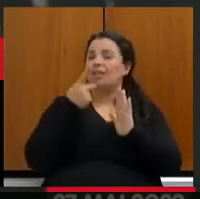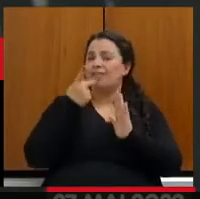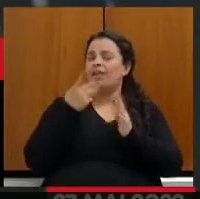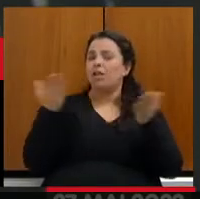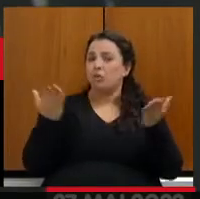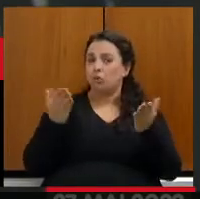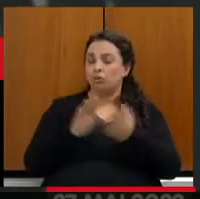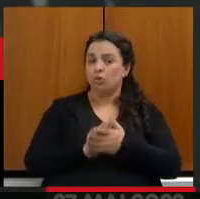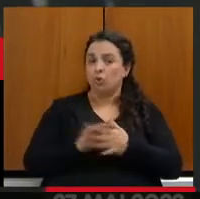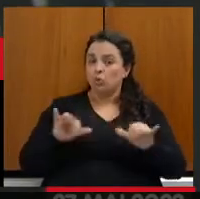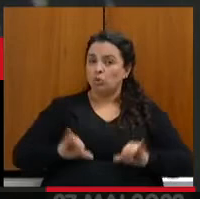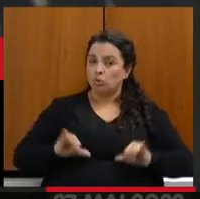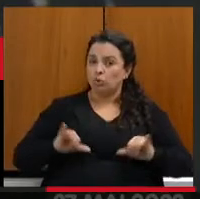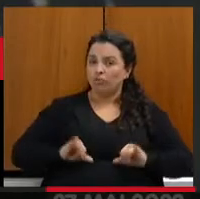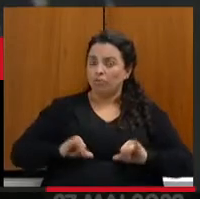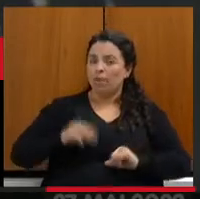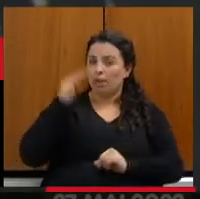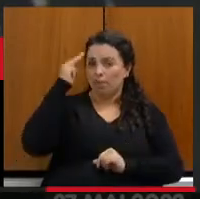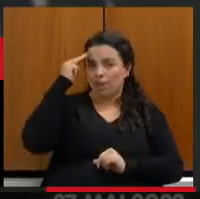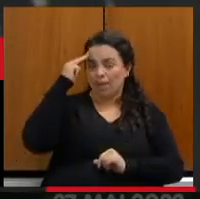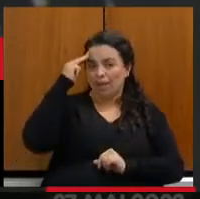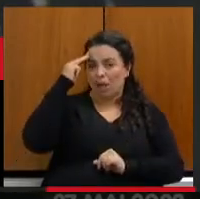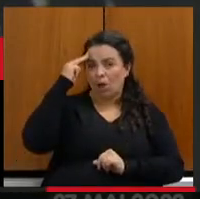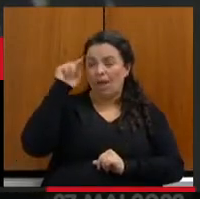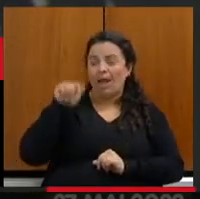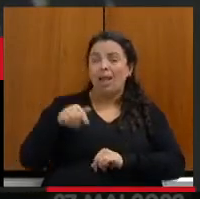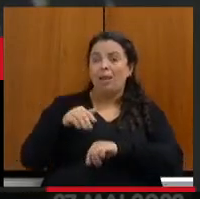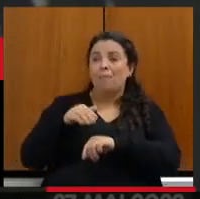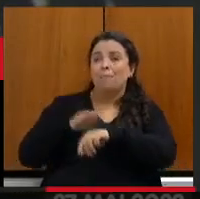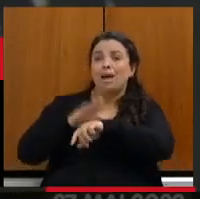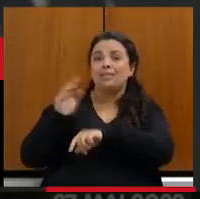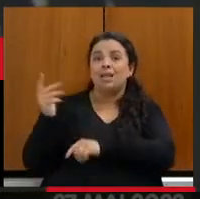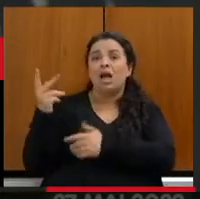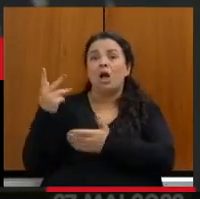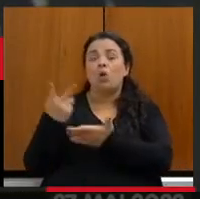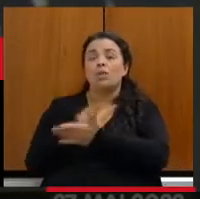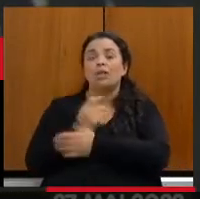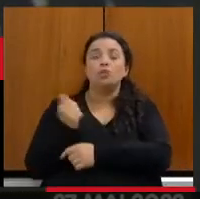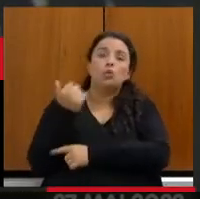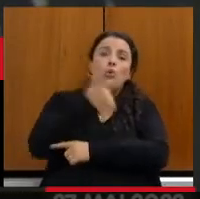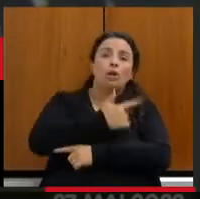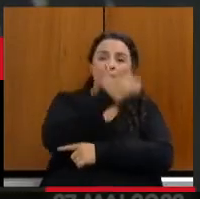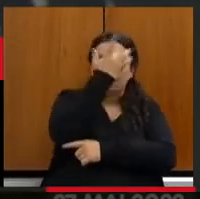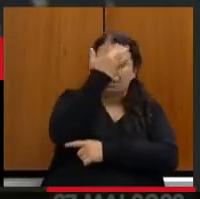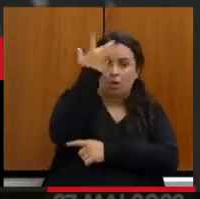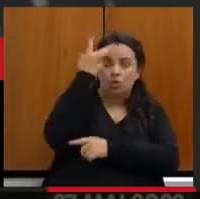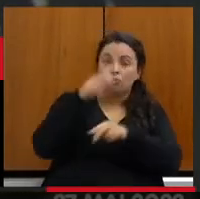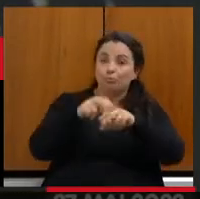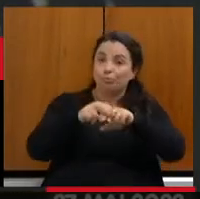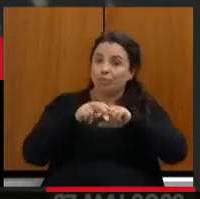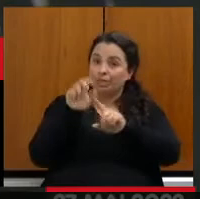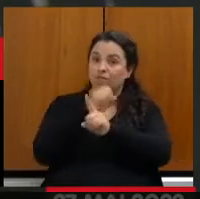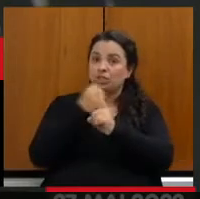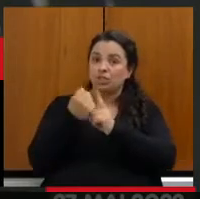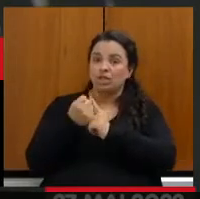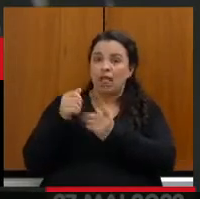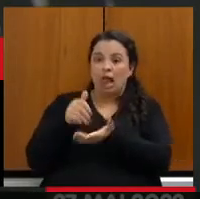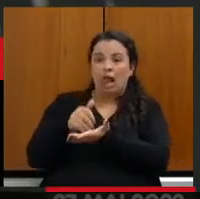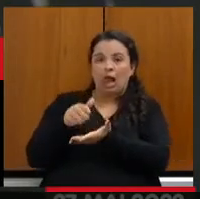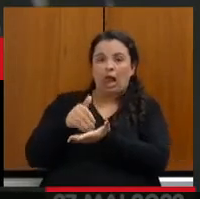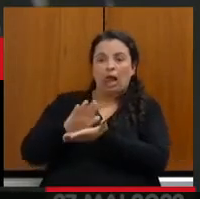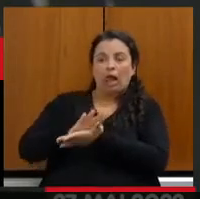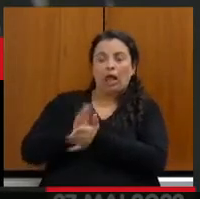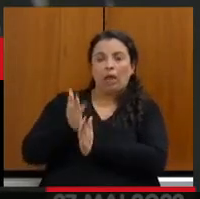é muito mais frequente do que a saúde mental porque a nossa sociedade desigual repele as pessoas em diferentes